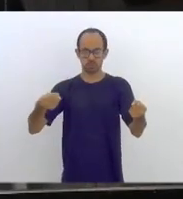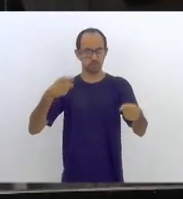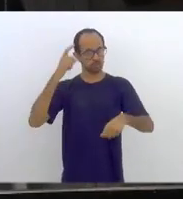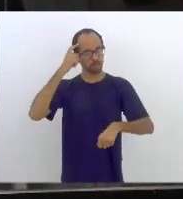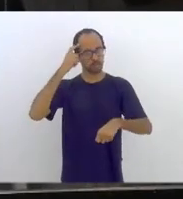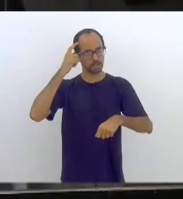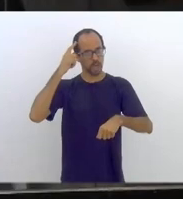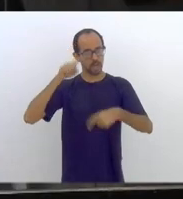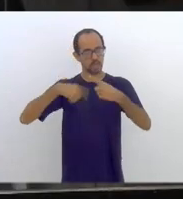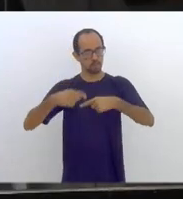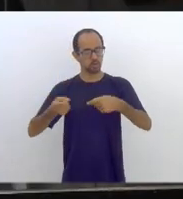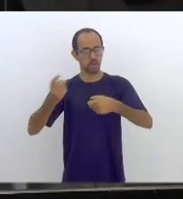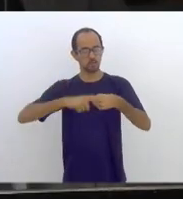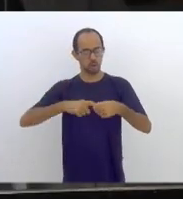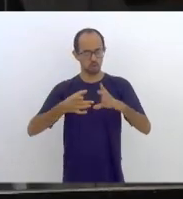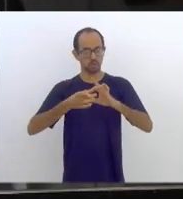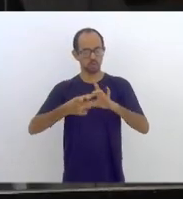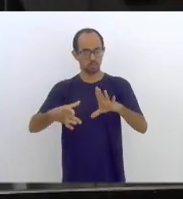redemocratização